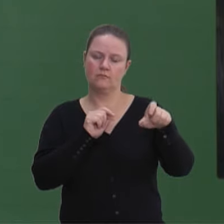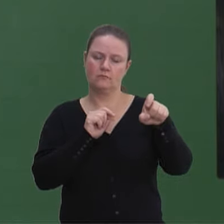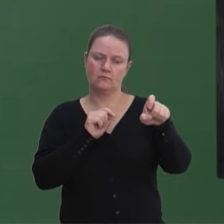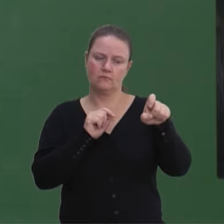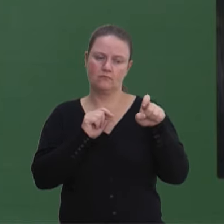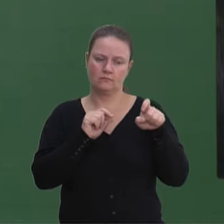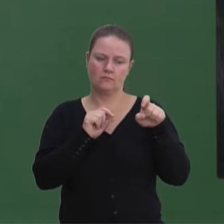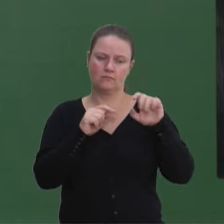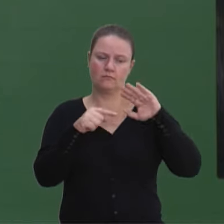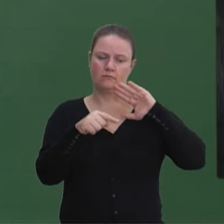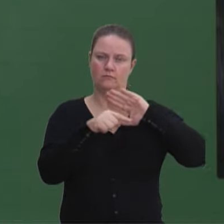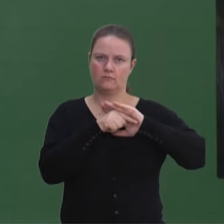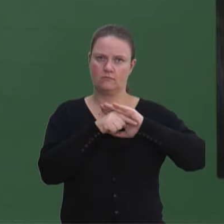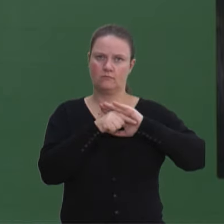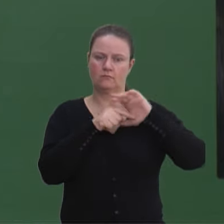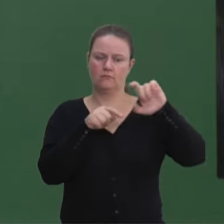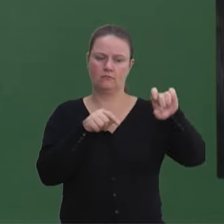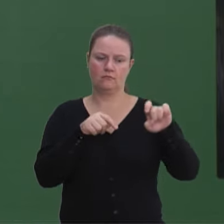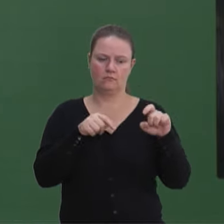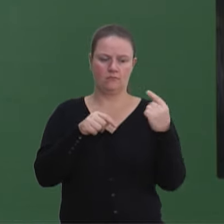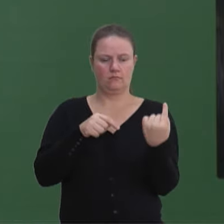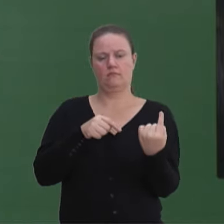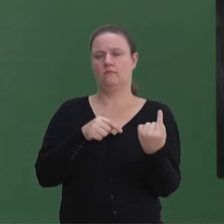x menos x1.